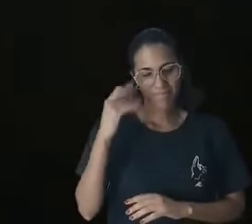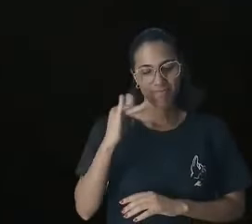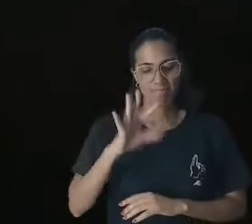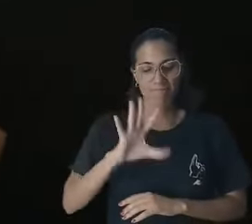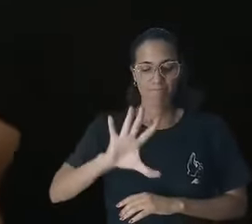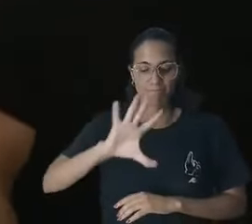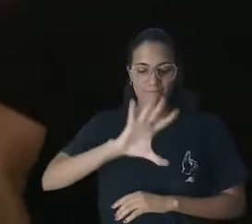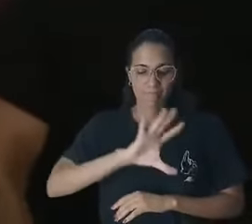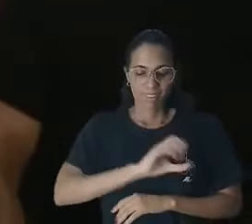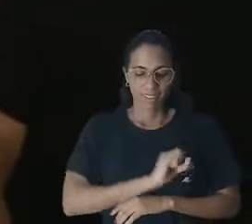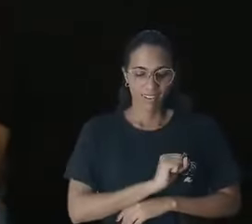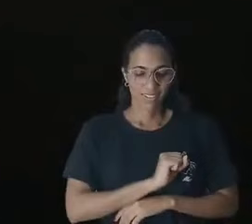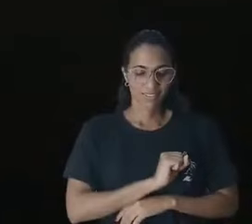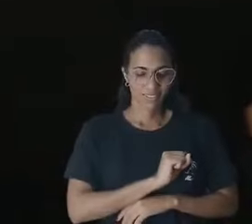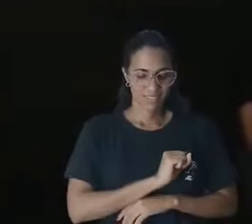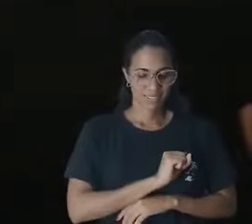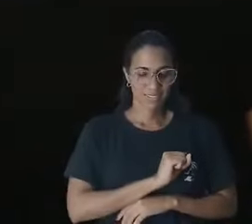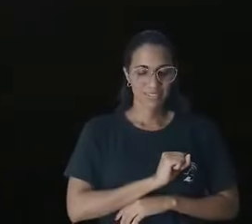querido,